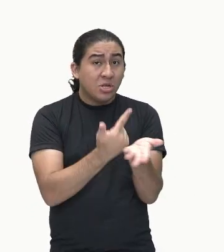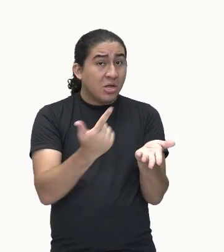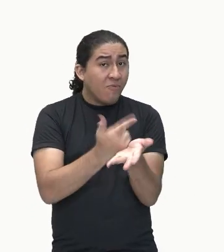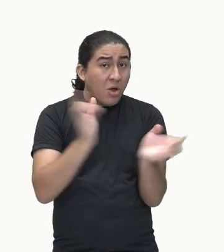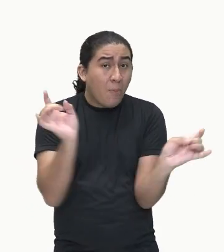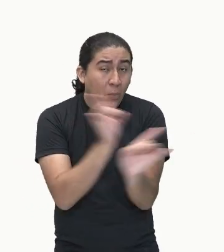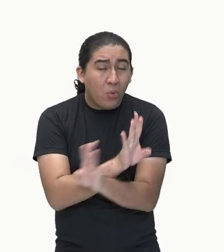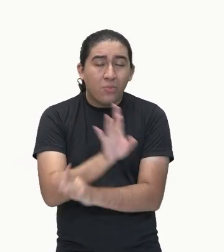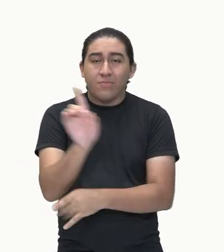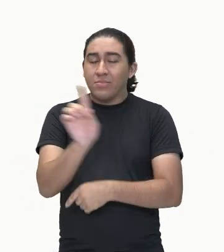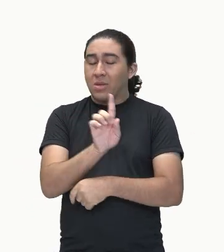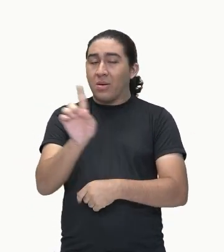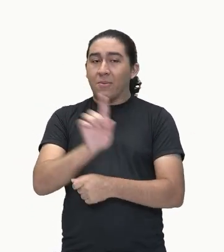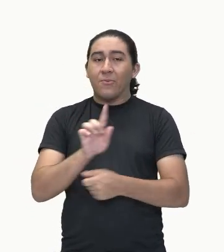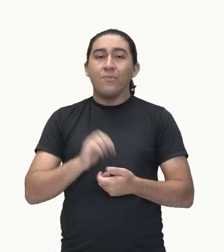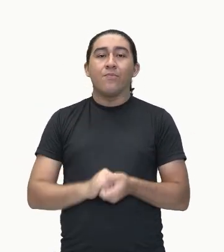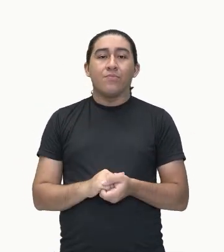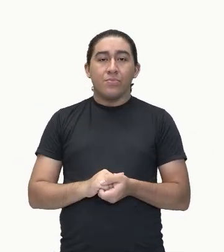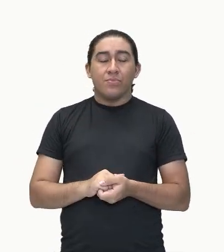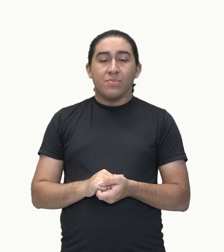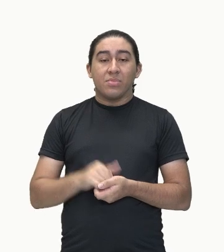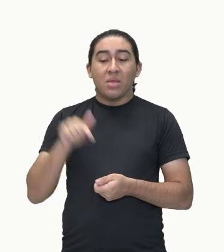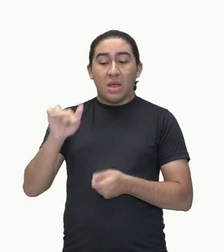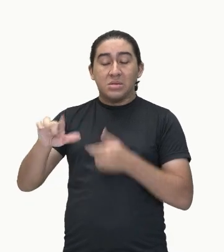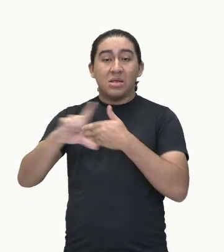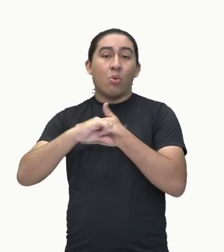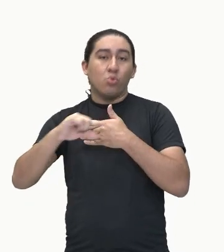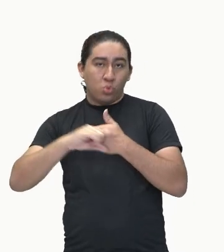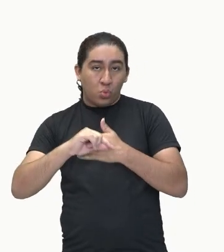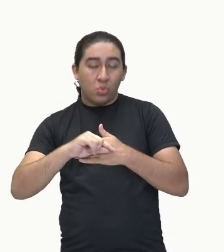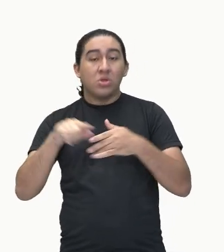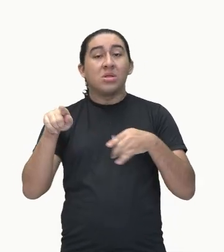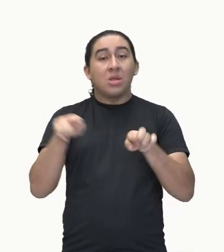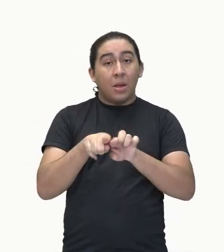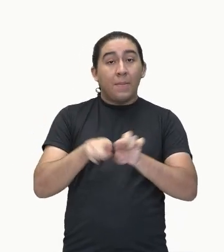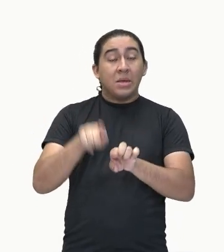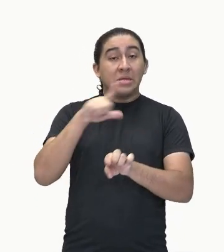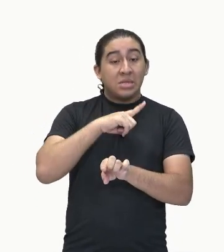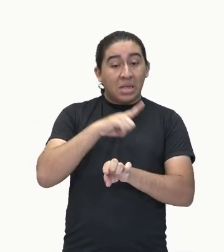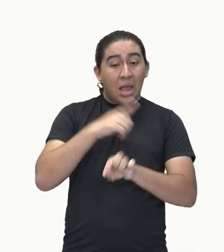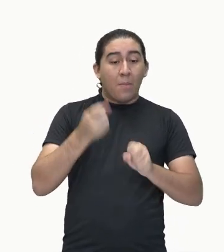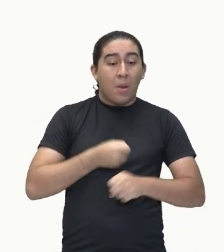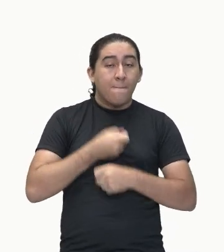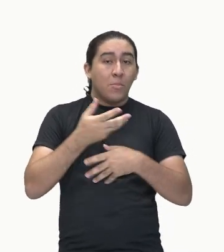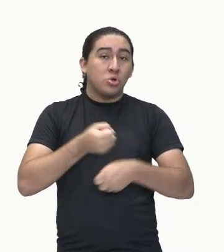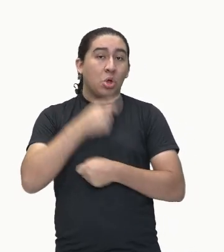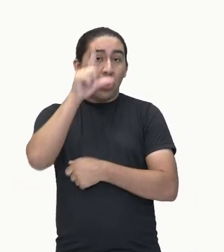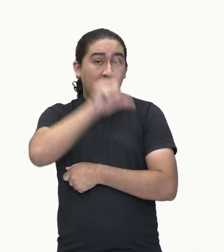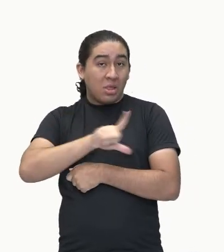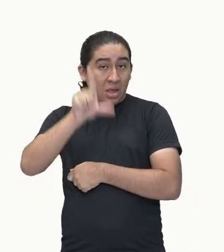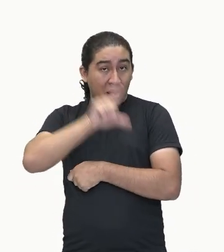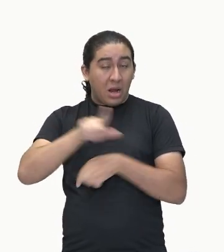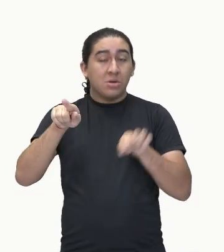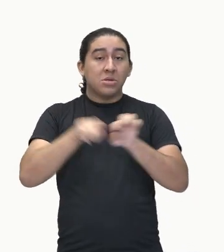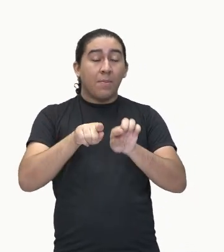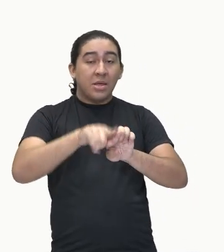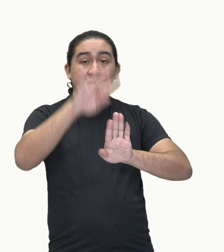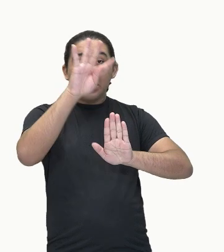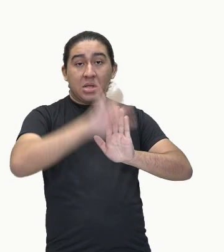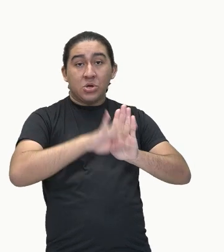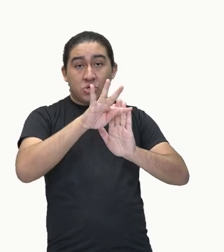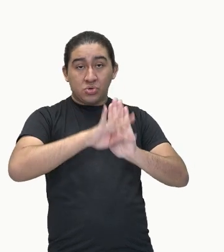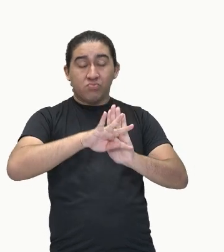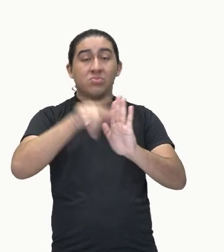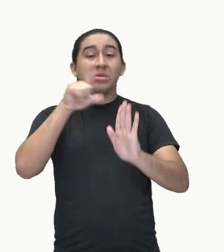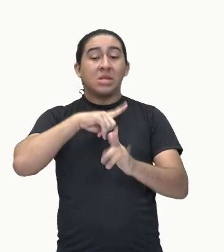como eu já mencionei, Monteiro Lobato possui uma produção literária, textos que vão ter um olhar